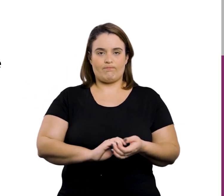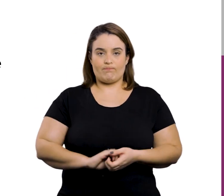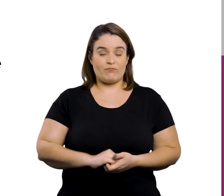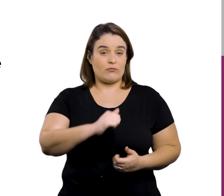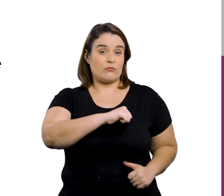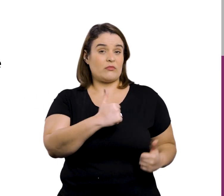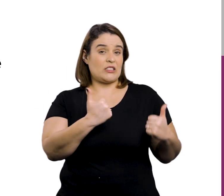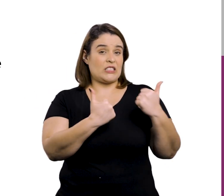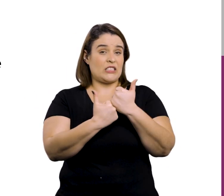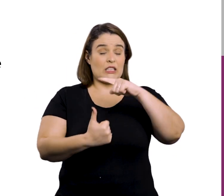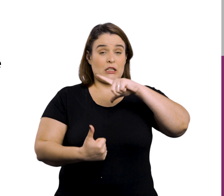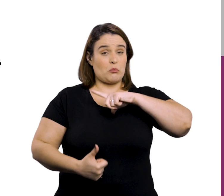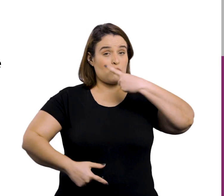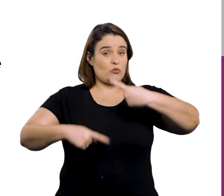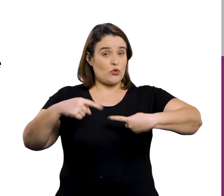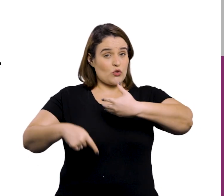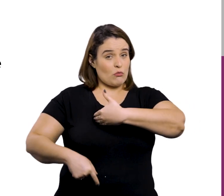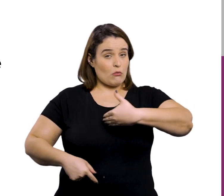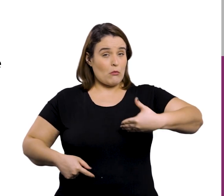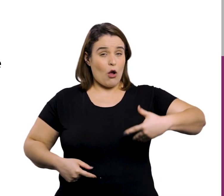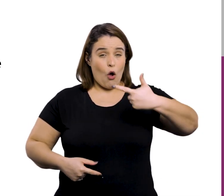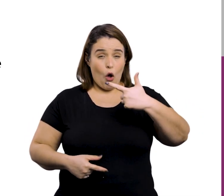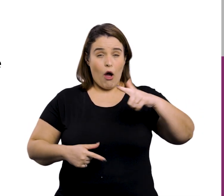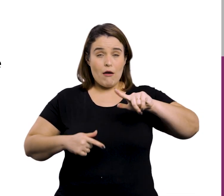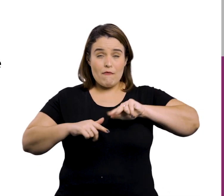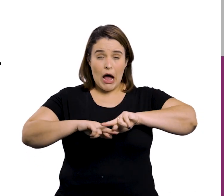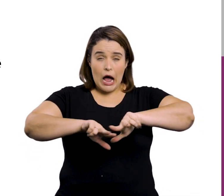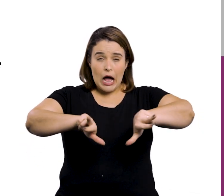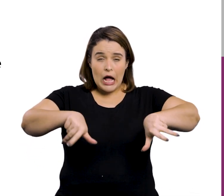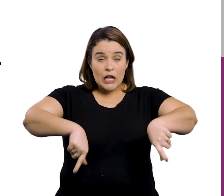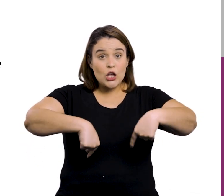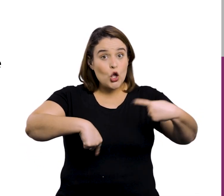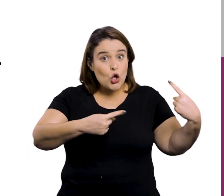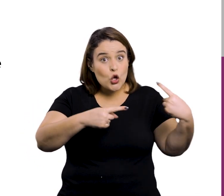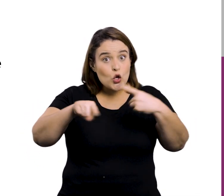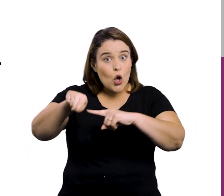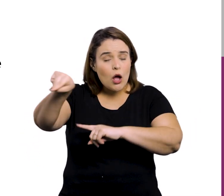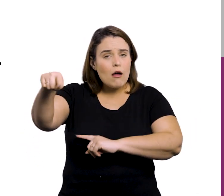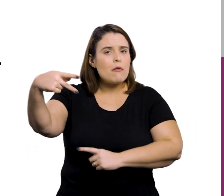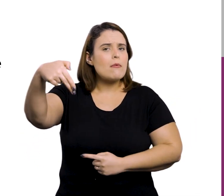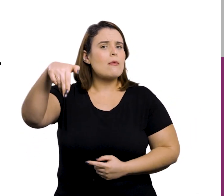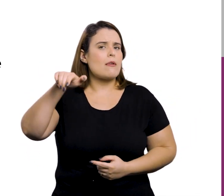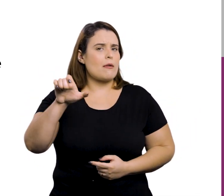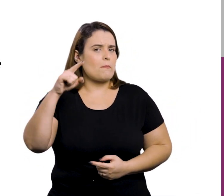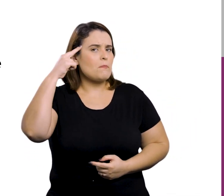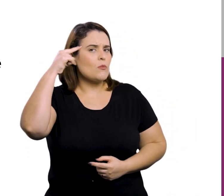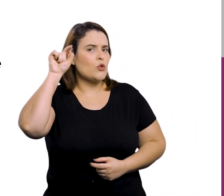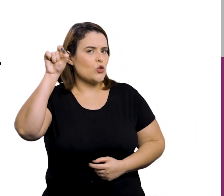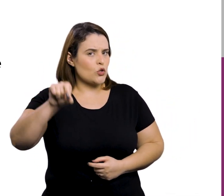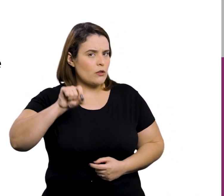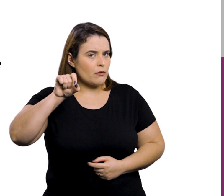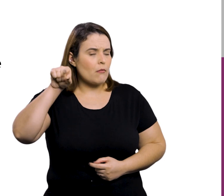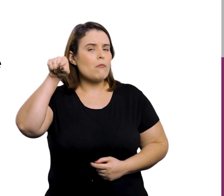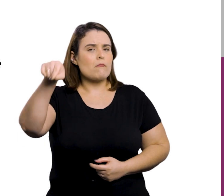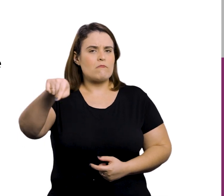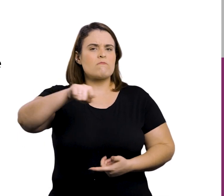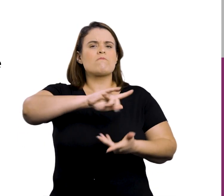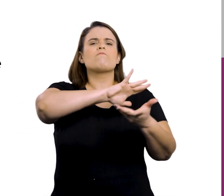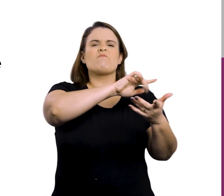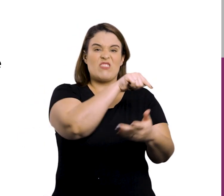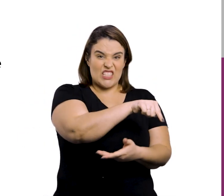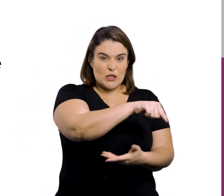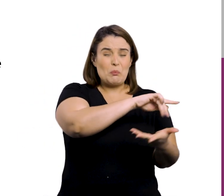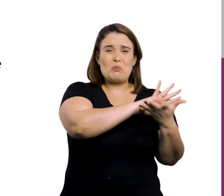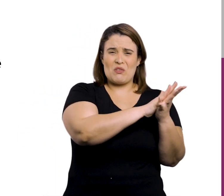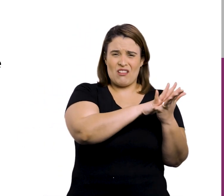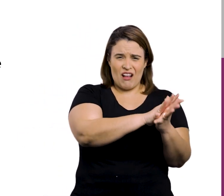está sendo cumprido. No lugar dele, são colocadas uma série de políticas públicas que vão na contramão do que ele